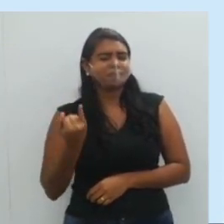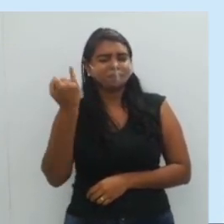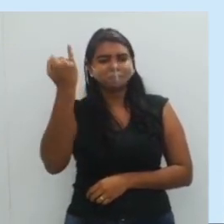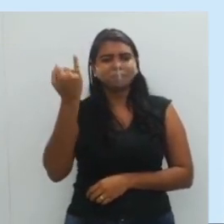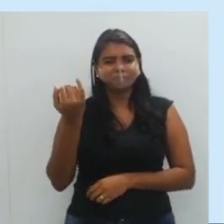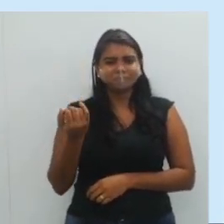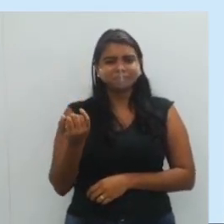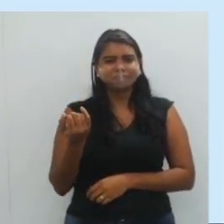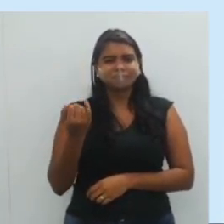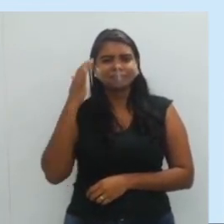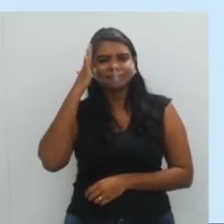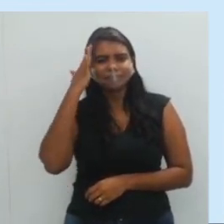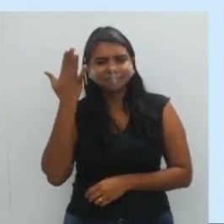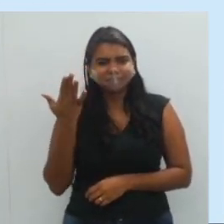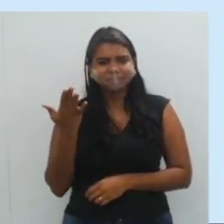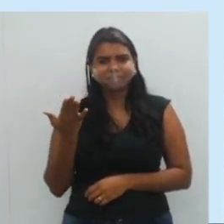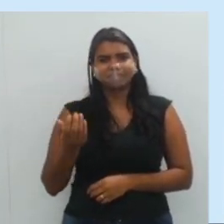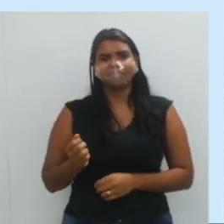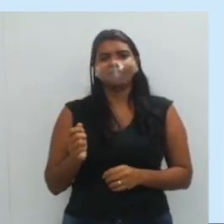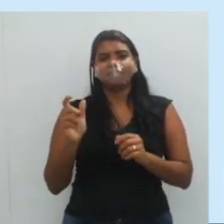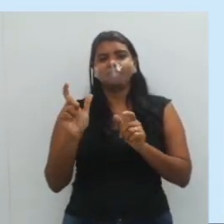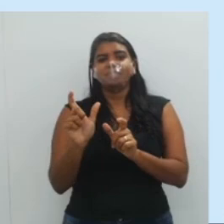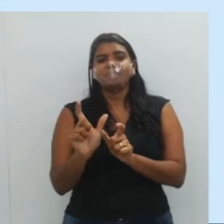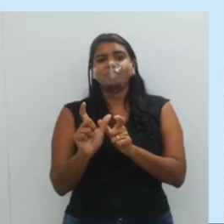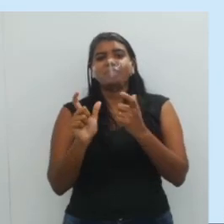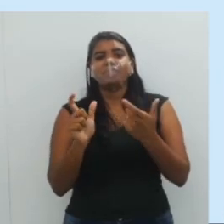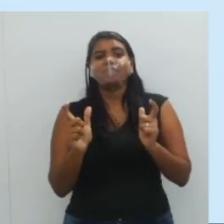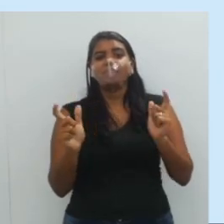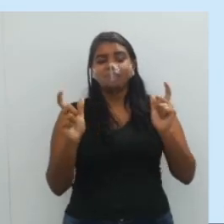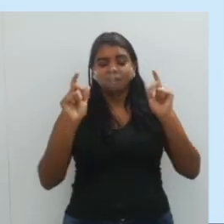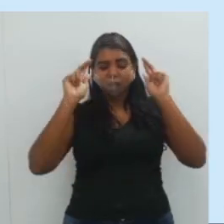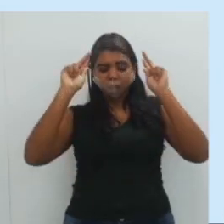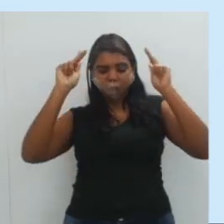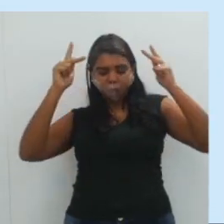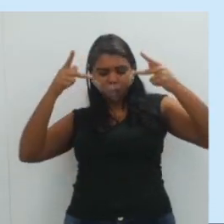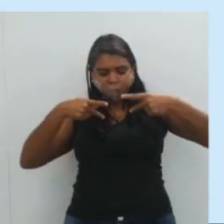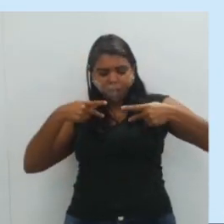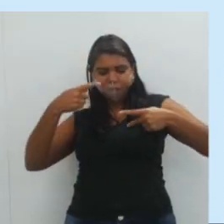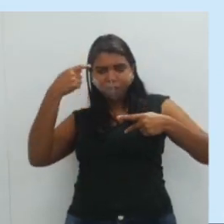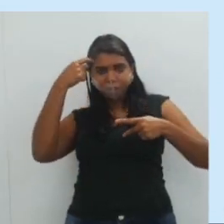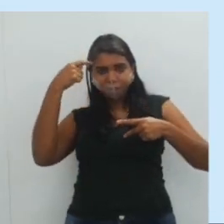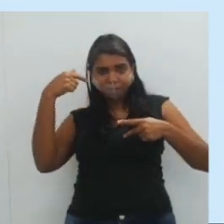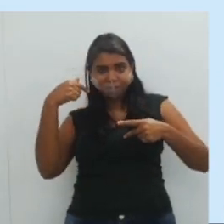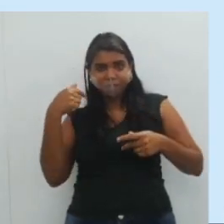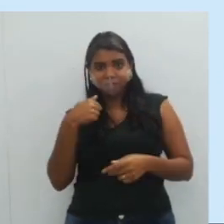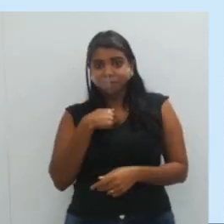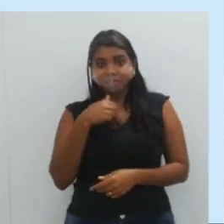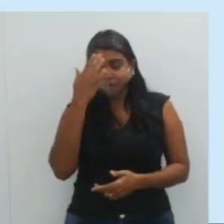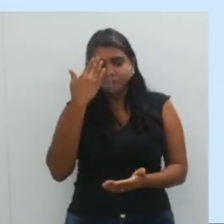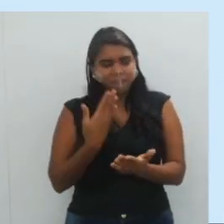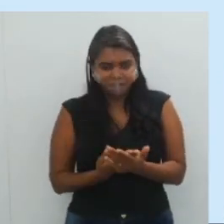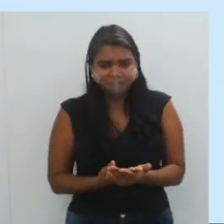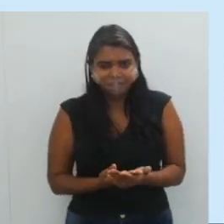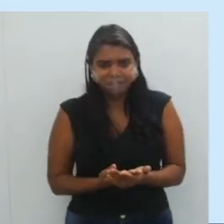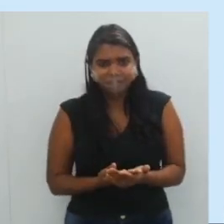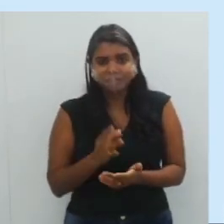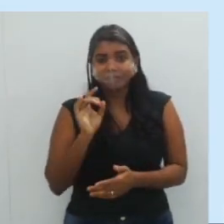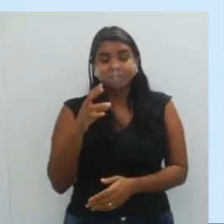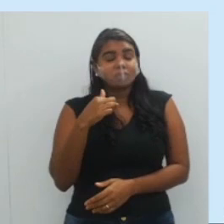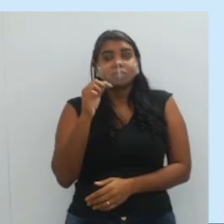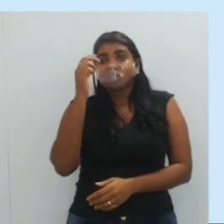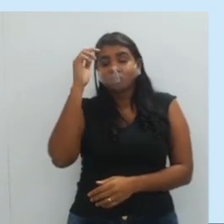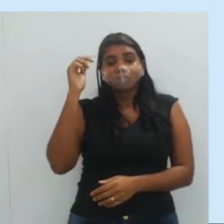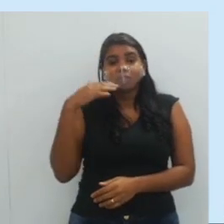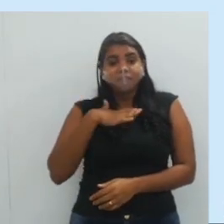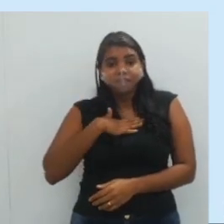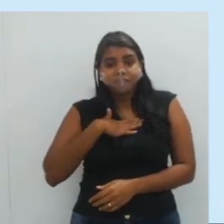importante salientar, quando eu falar de singularidade, é o eu, certo? O eu, o meu pensamento, o meu ponto de vista. Então, só o eu.